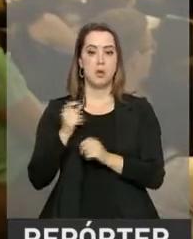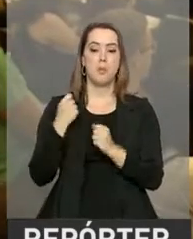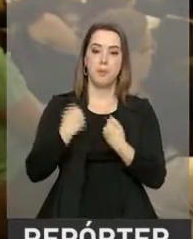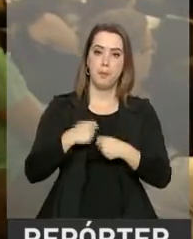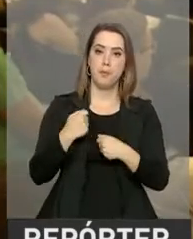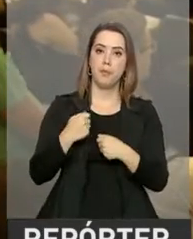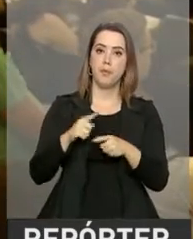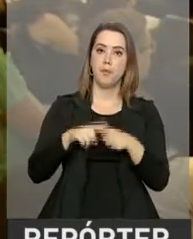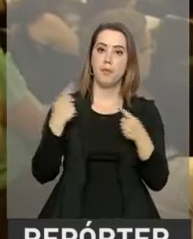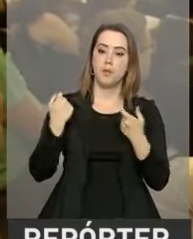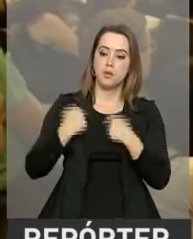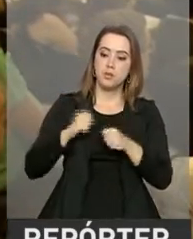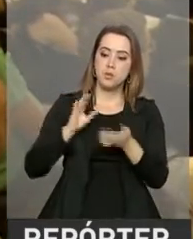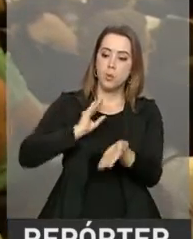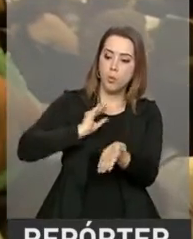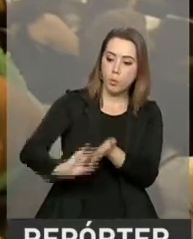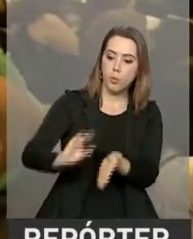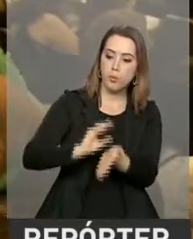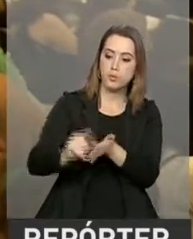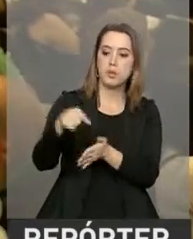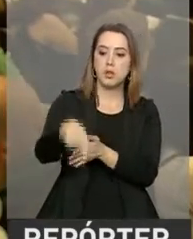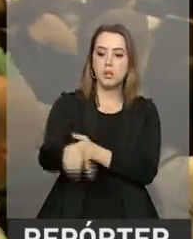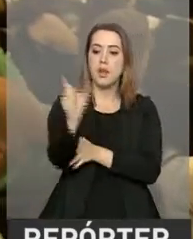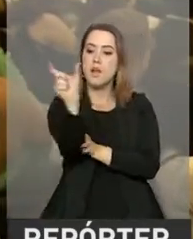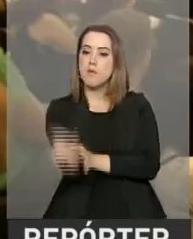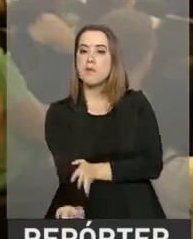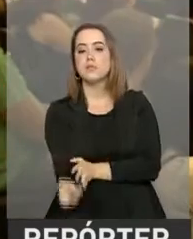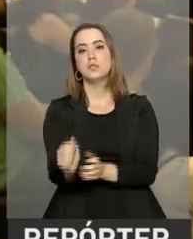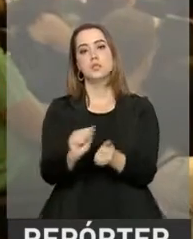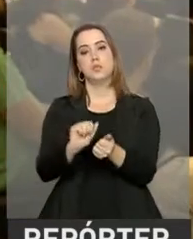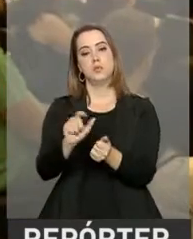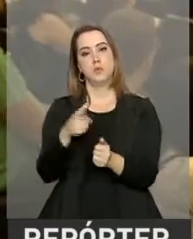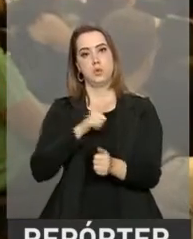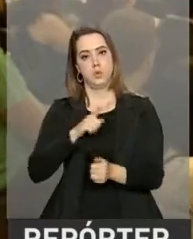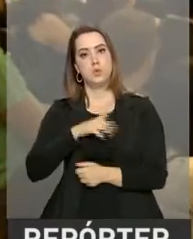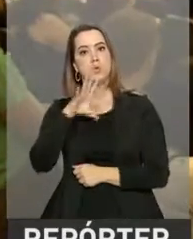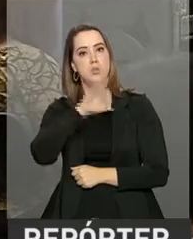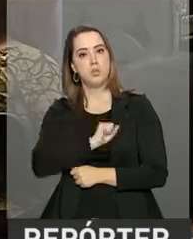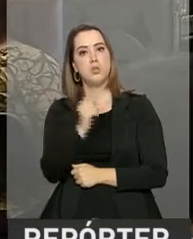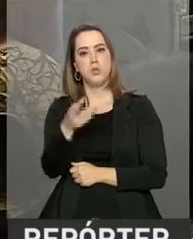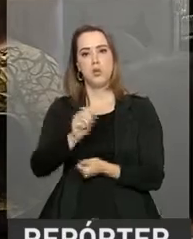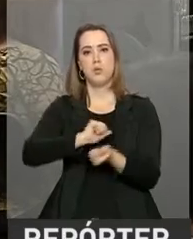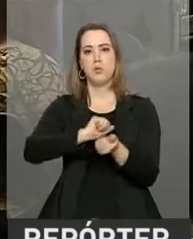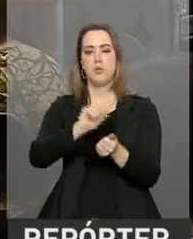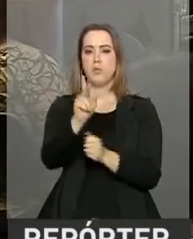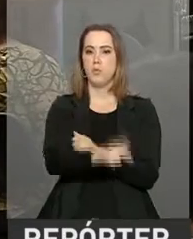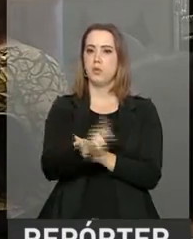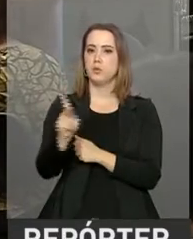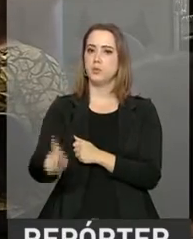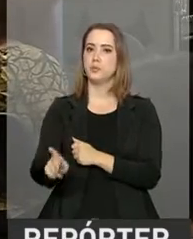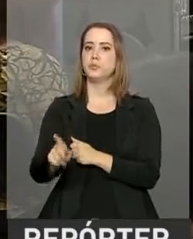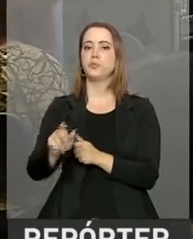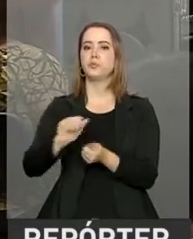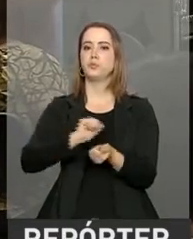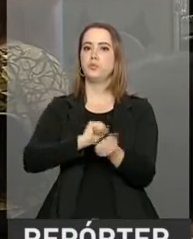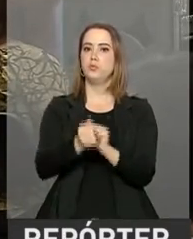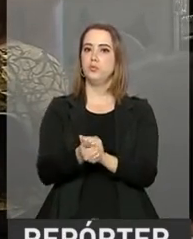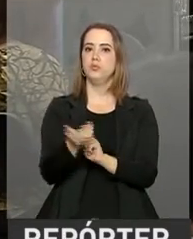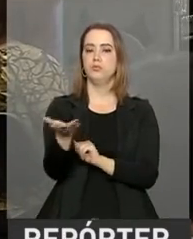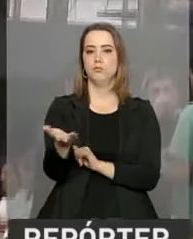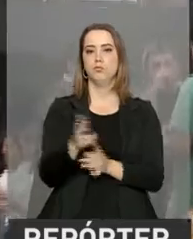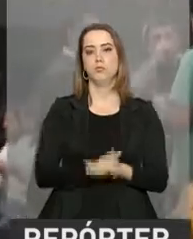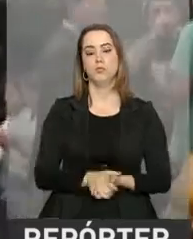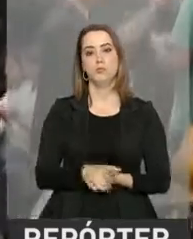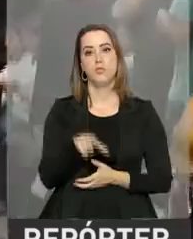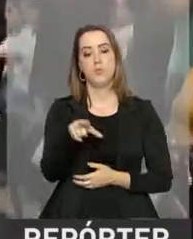investindo na pessoa que tem amor a isso, que é o professor de educação física, a gente não chega a lugar nenhum. O evento faz parte do projeto